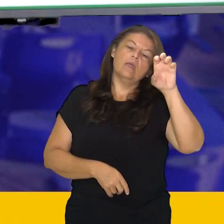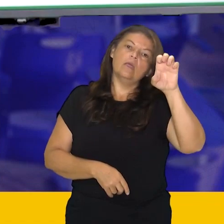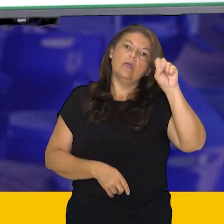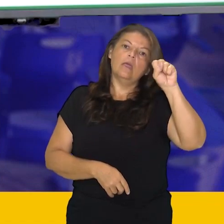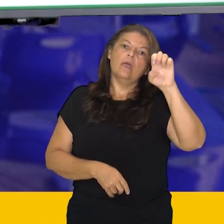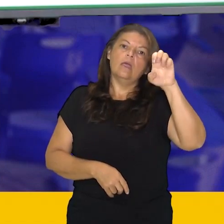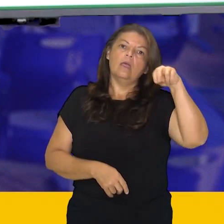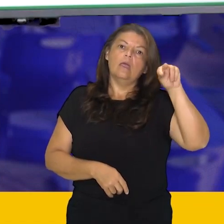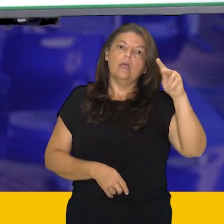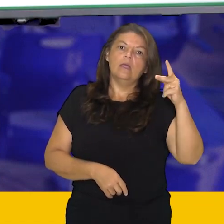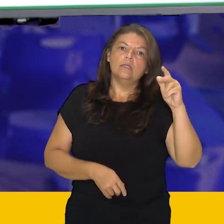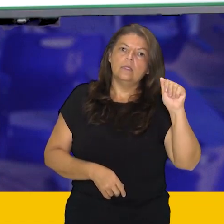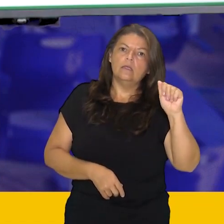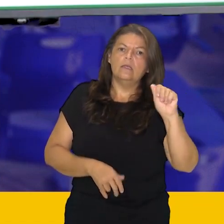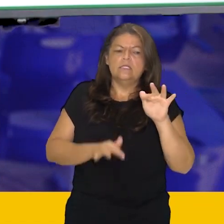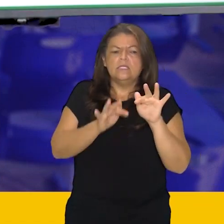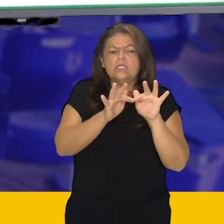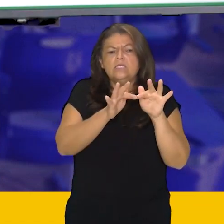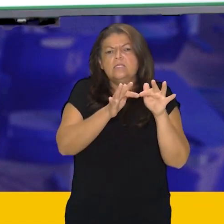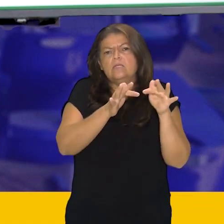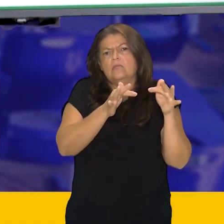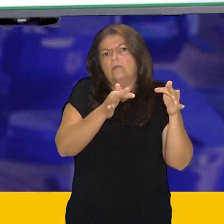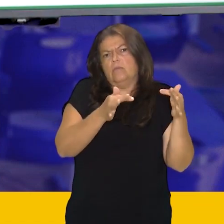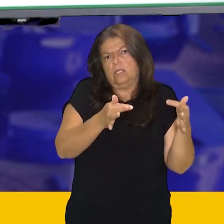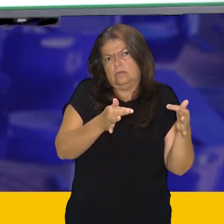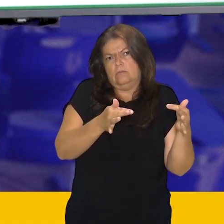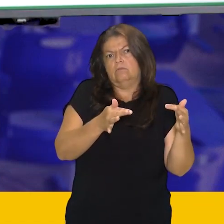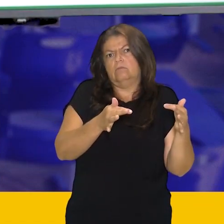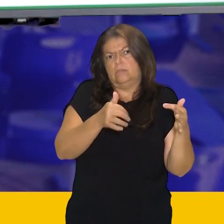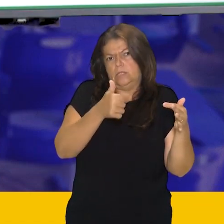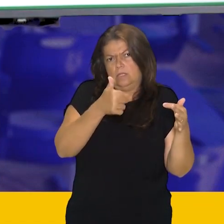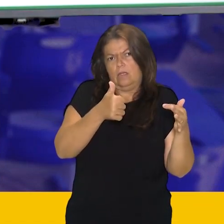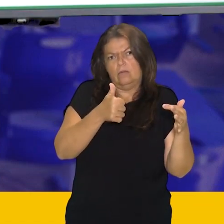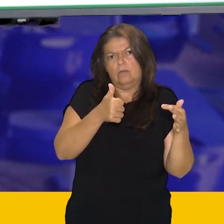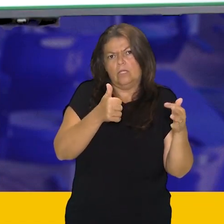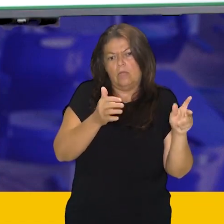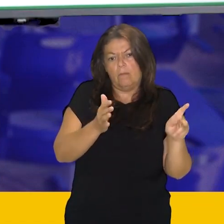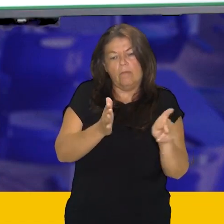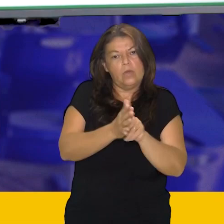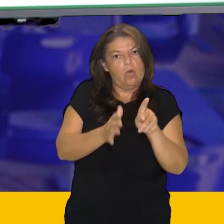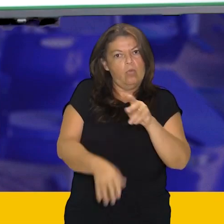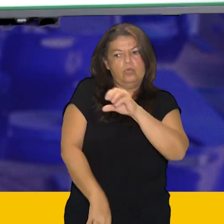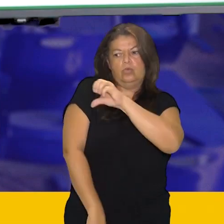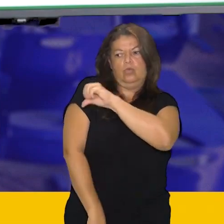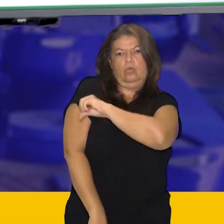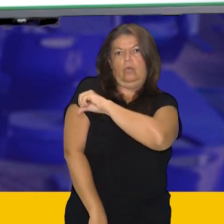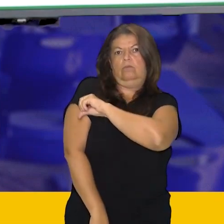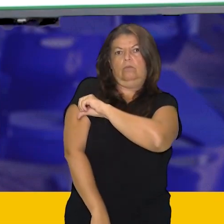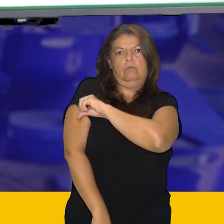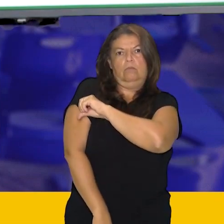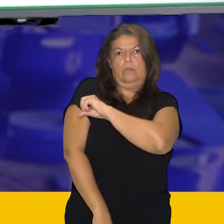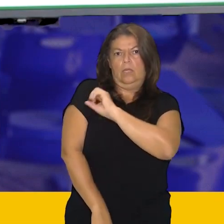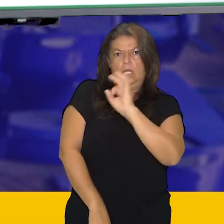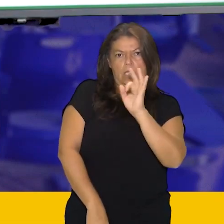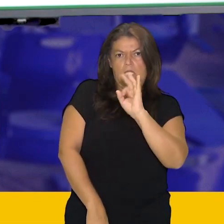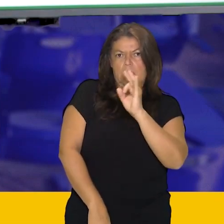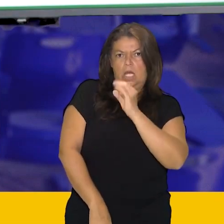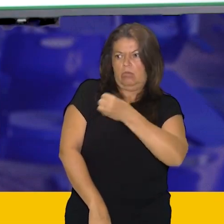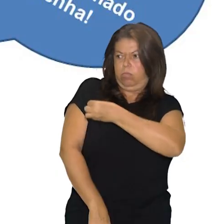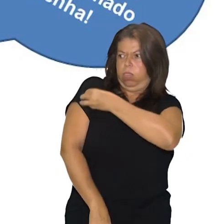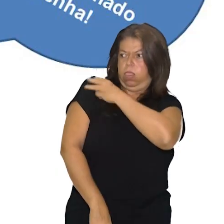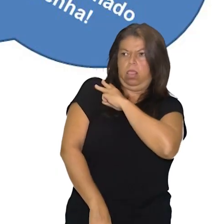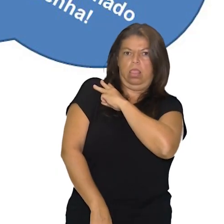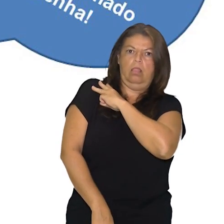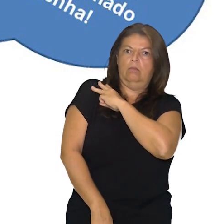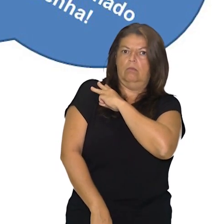bem simples, no nível do 9º ano. Não vamos fazer uma resenha acadêmica, não, certo?